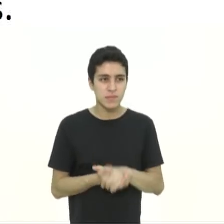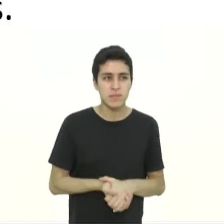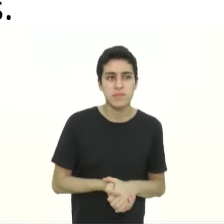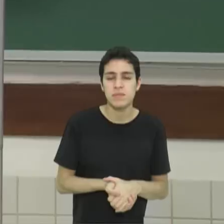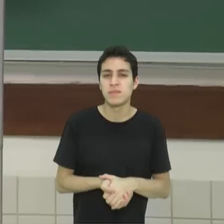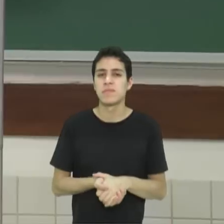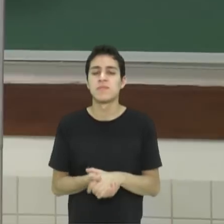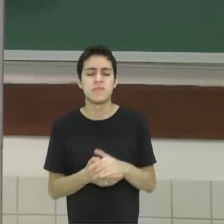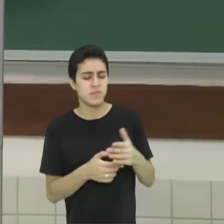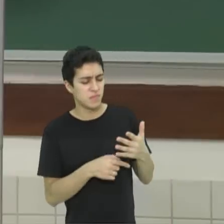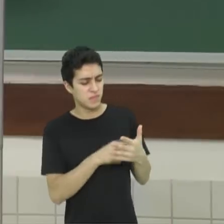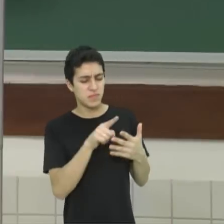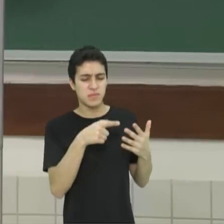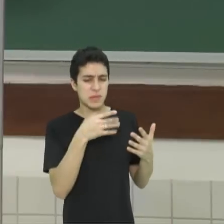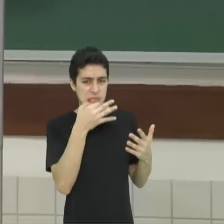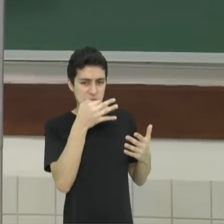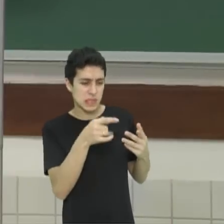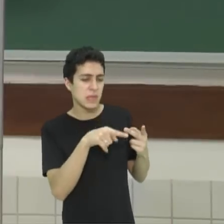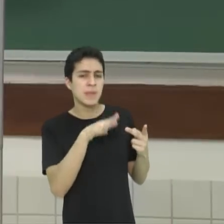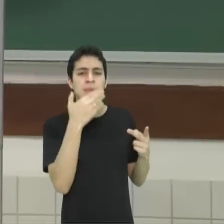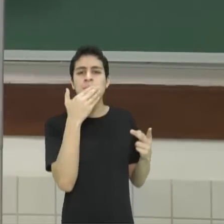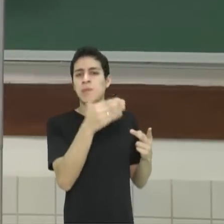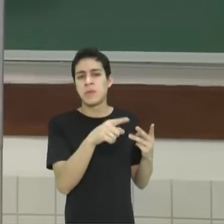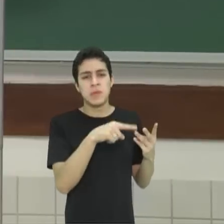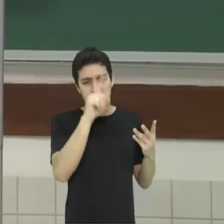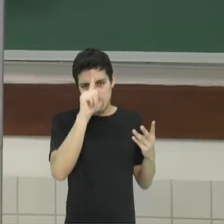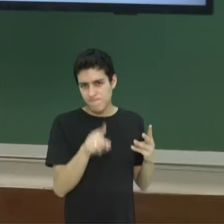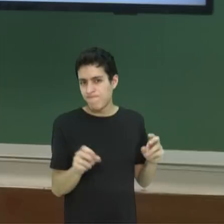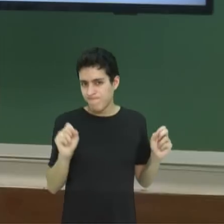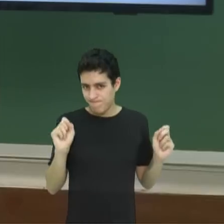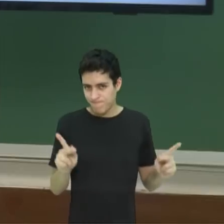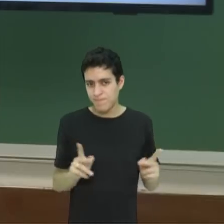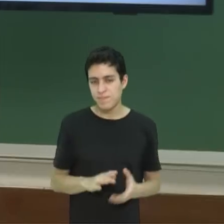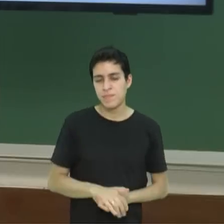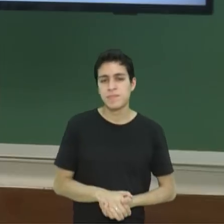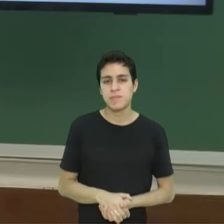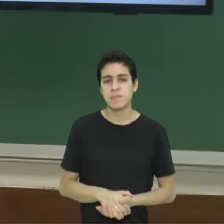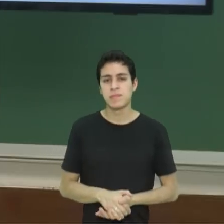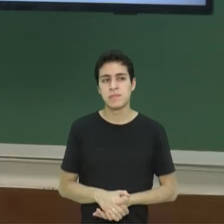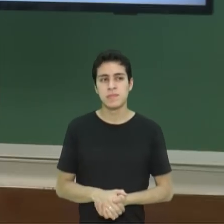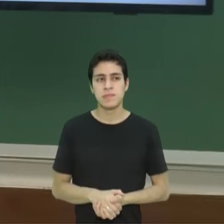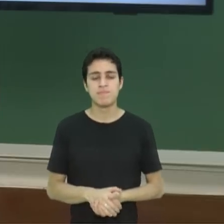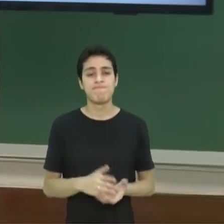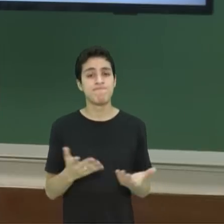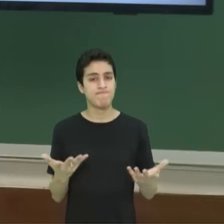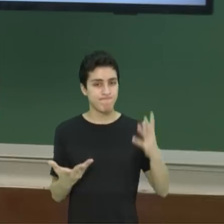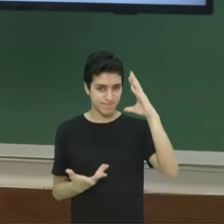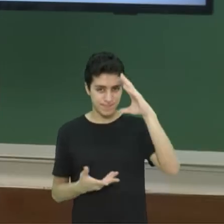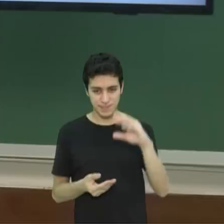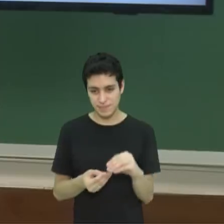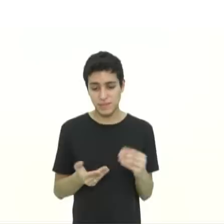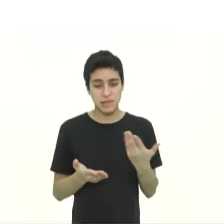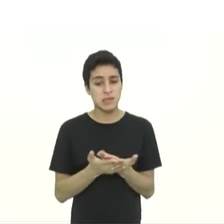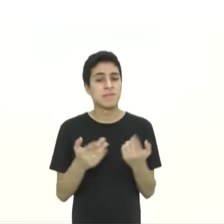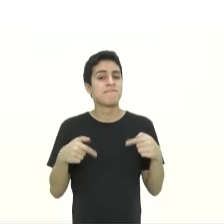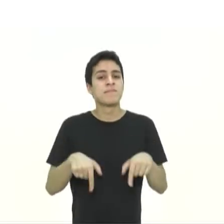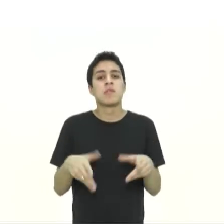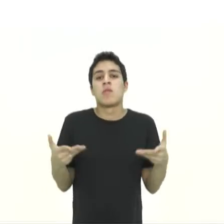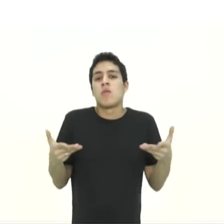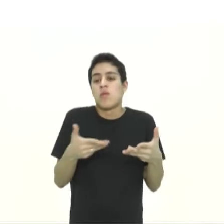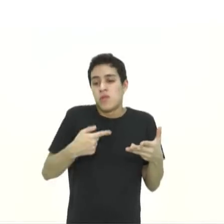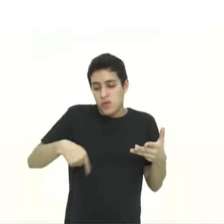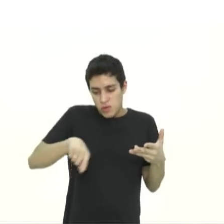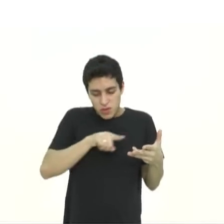todas elas têm uma sugestão, um pedido, ordem, ok? Então, resumindo, na aula de hoje